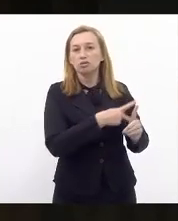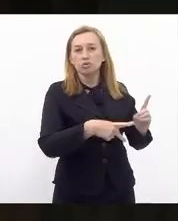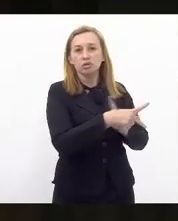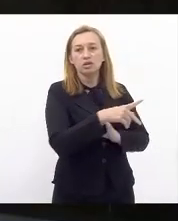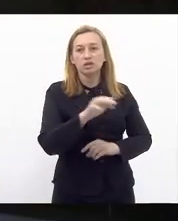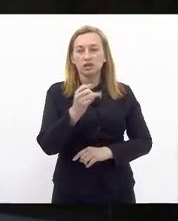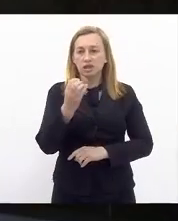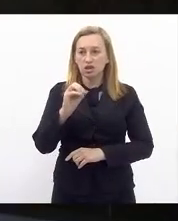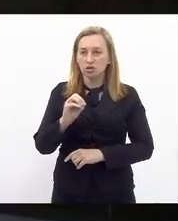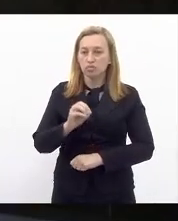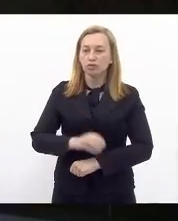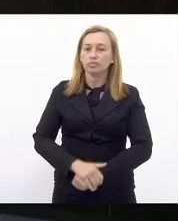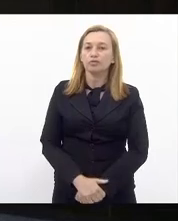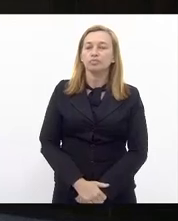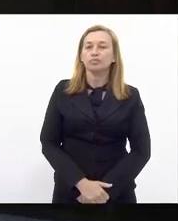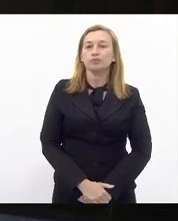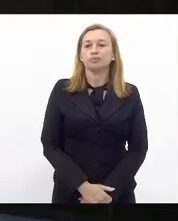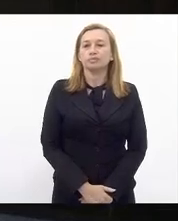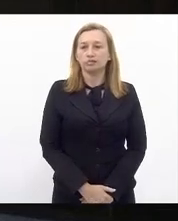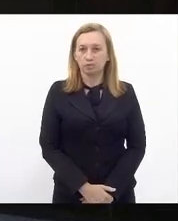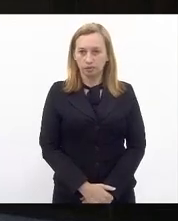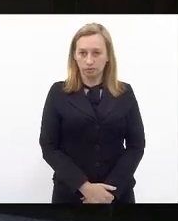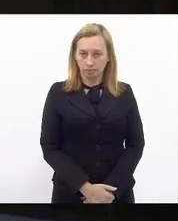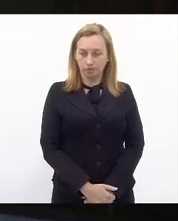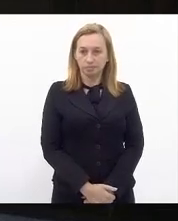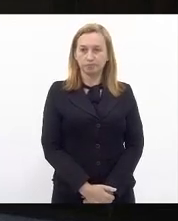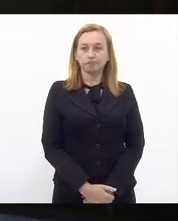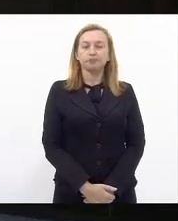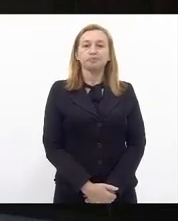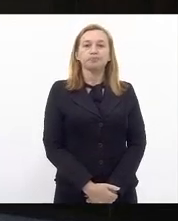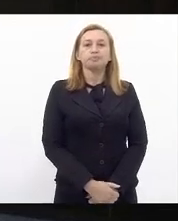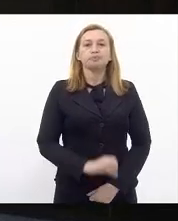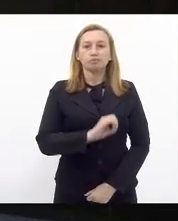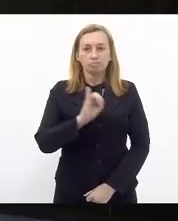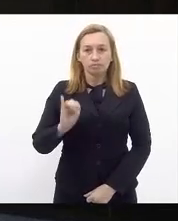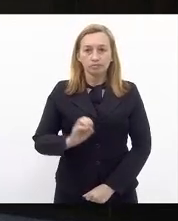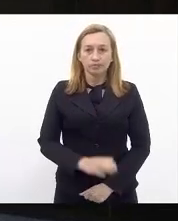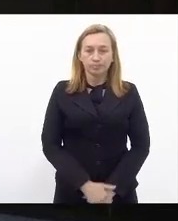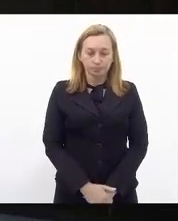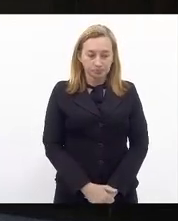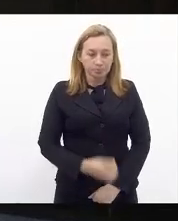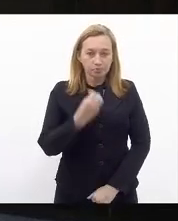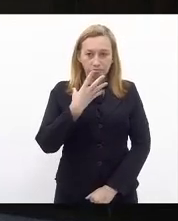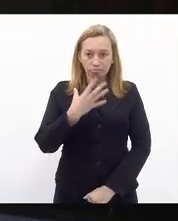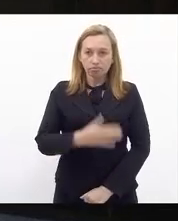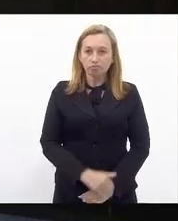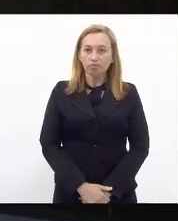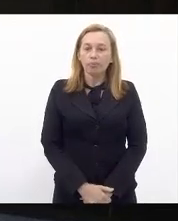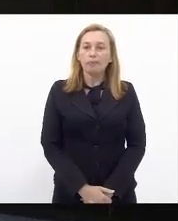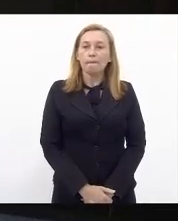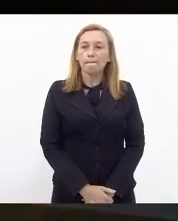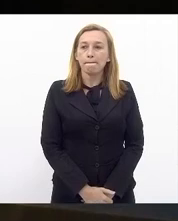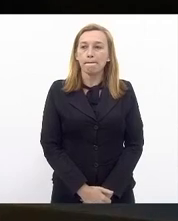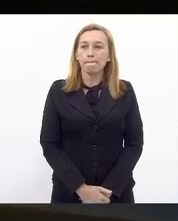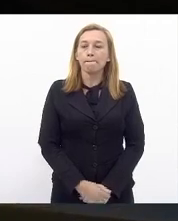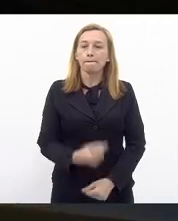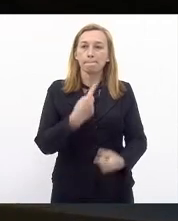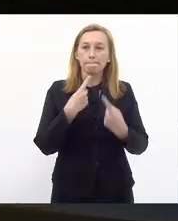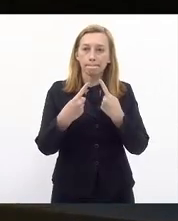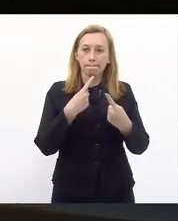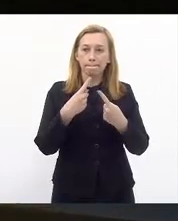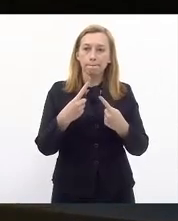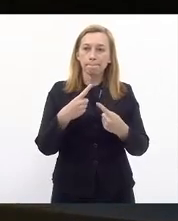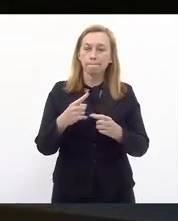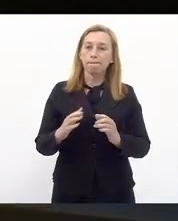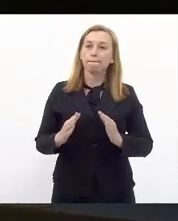Sérgio orelhano oh alô alô bom pessoal para a discussão que a gente